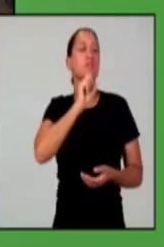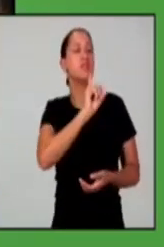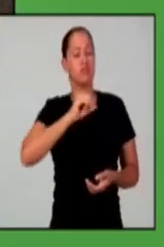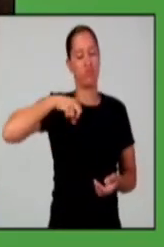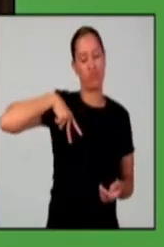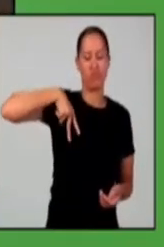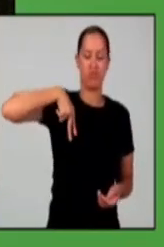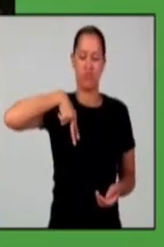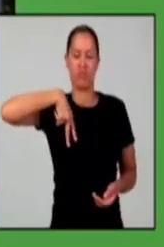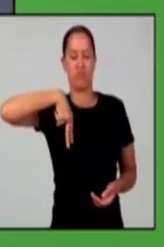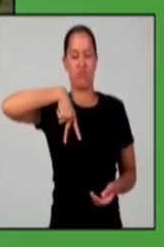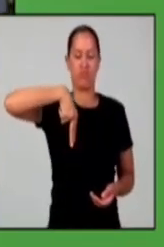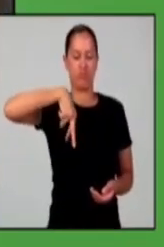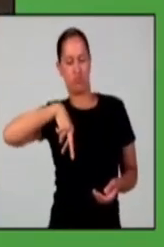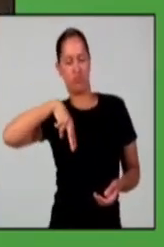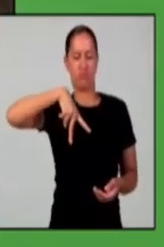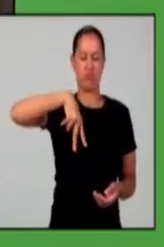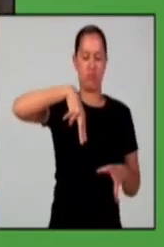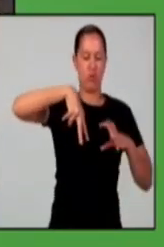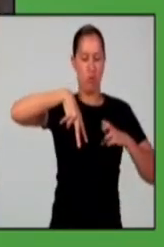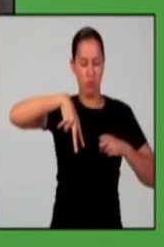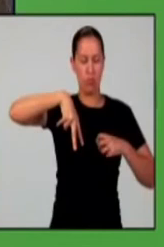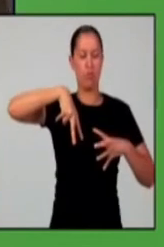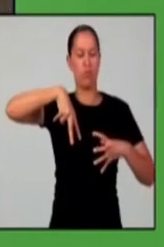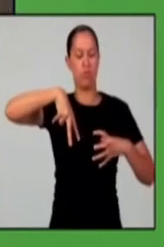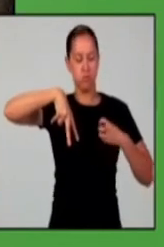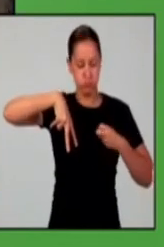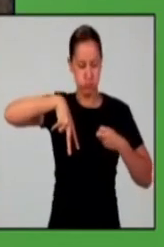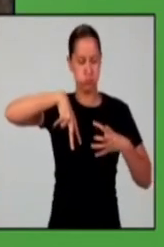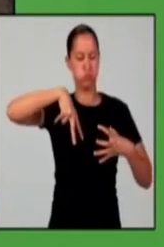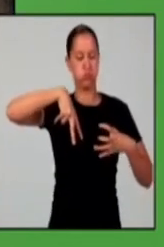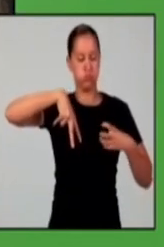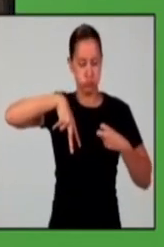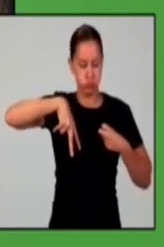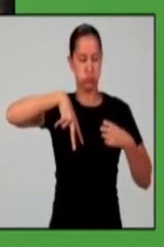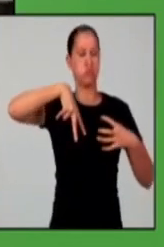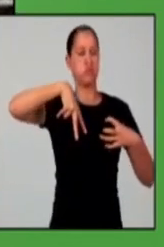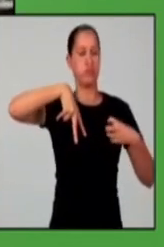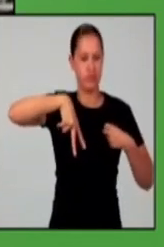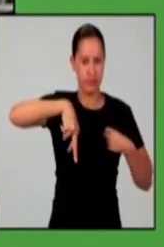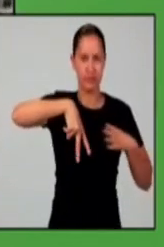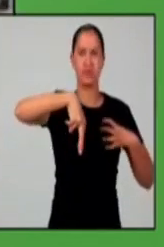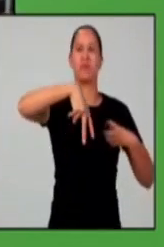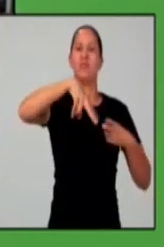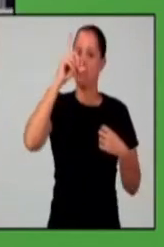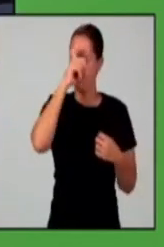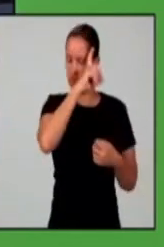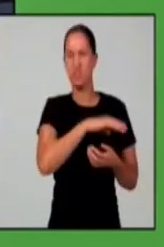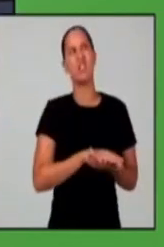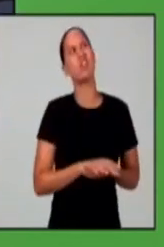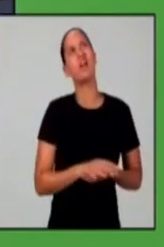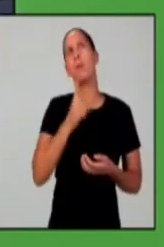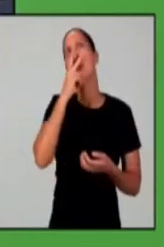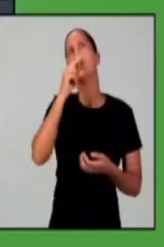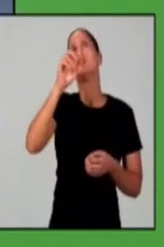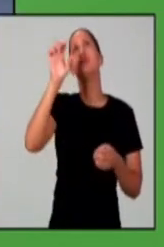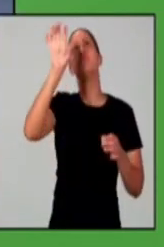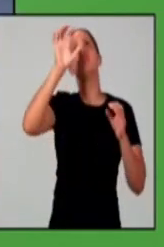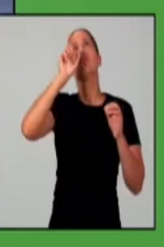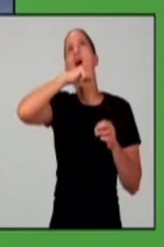gente anda, né, quando você pisa, você bombeia o coração, você bombeia o sangue pro coração, vai mais rapidamente. Força de